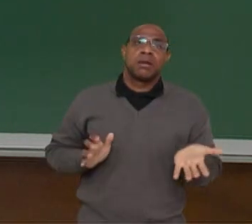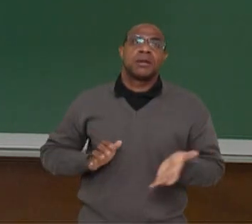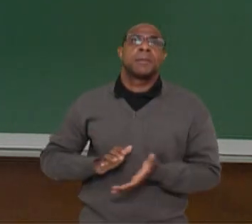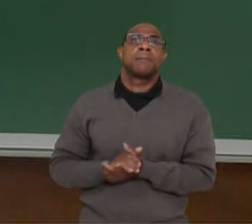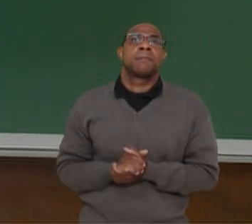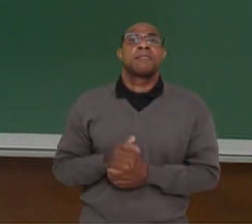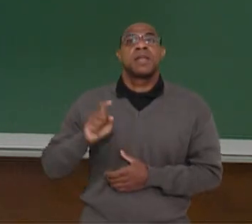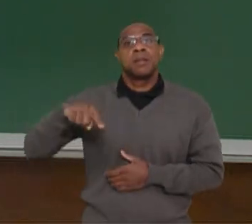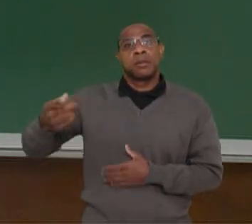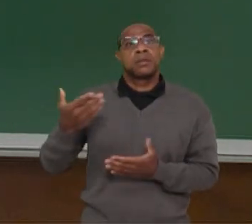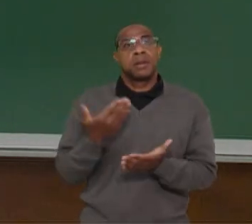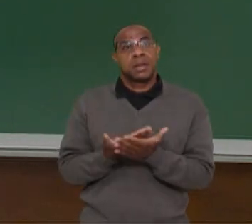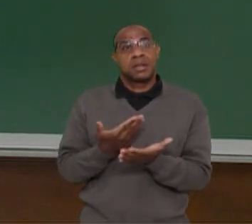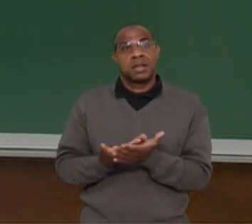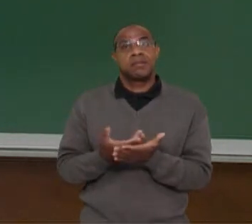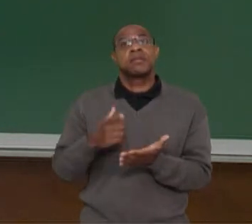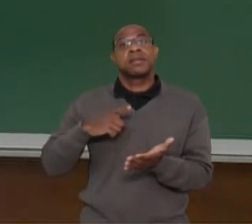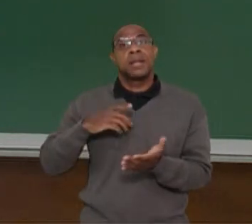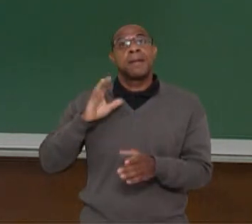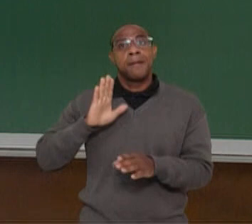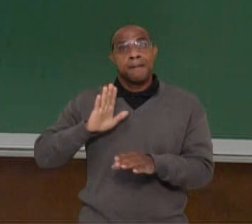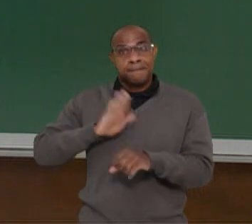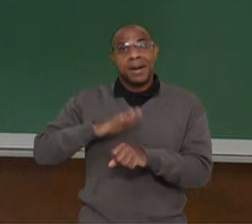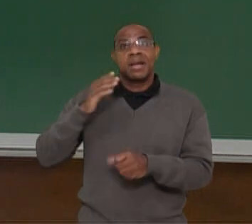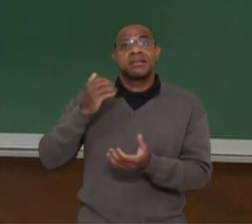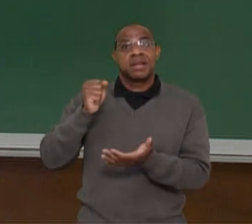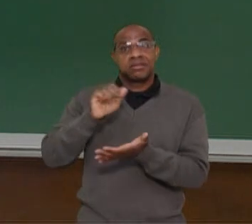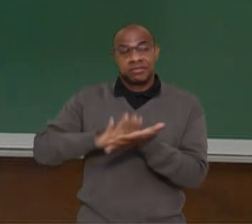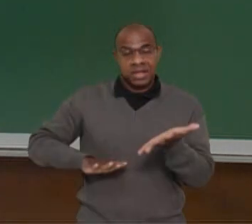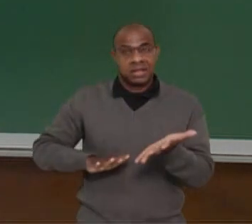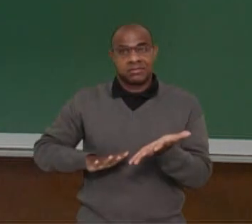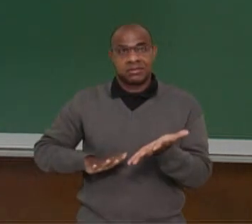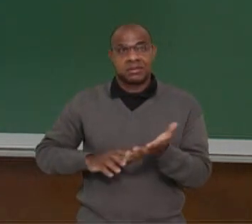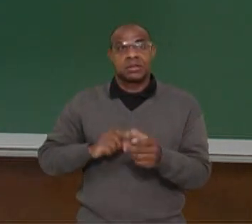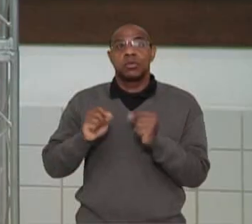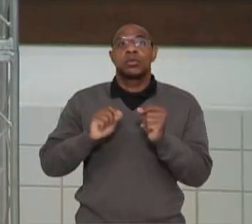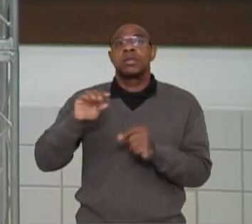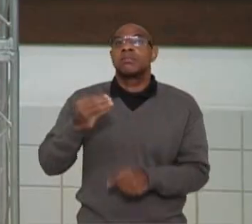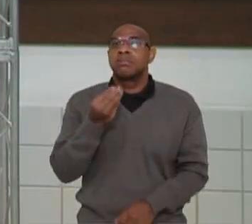E na próxima aula a gente vai fazer mais exercícios sobre probabilidade e sobre contagem,